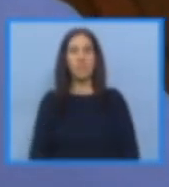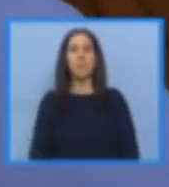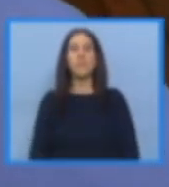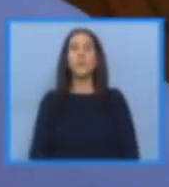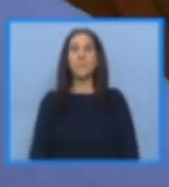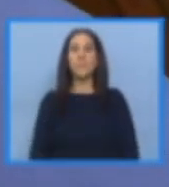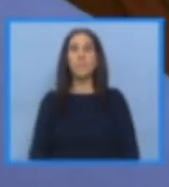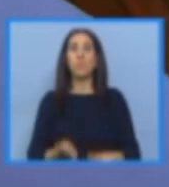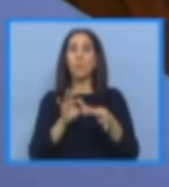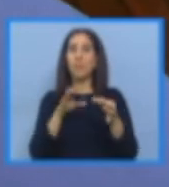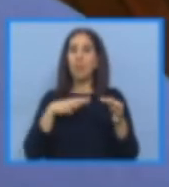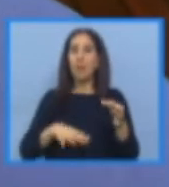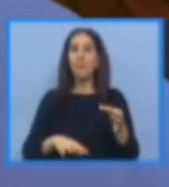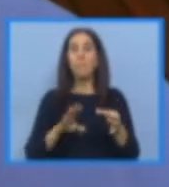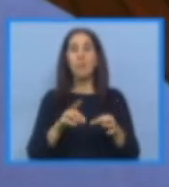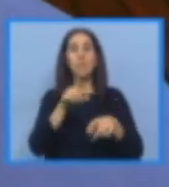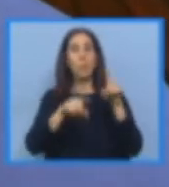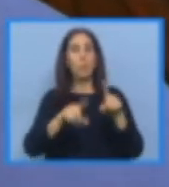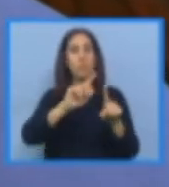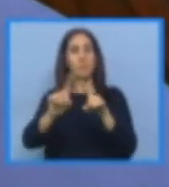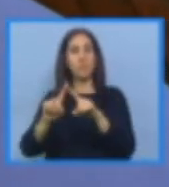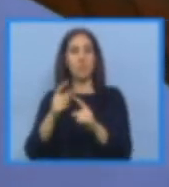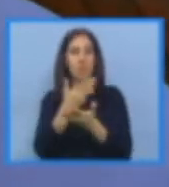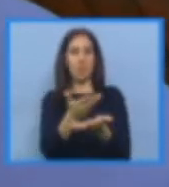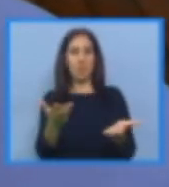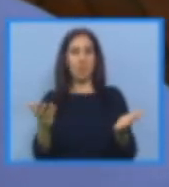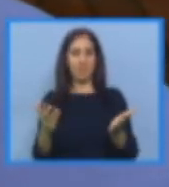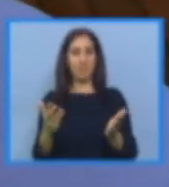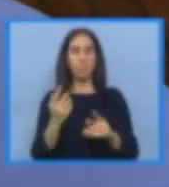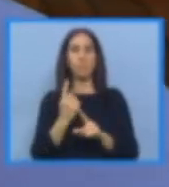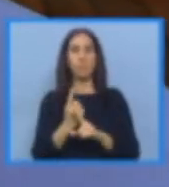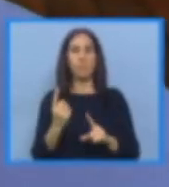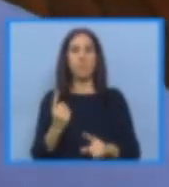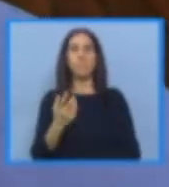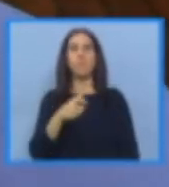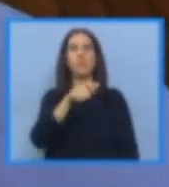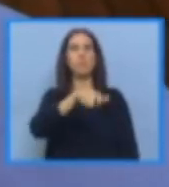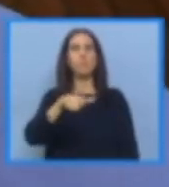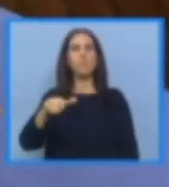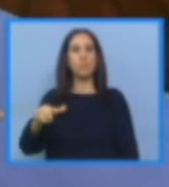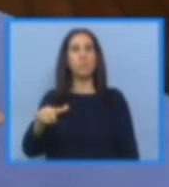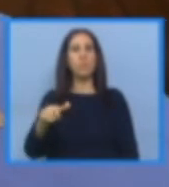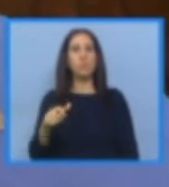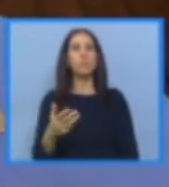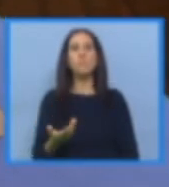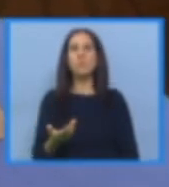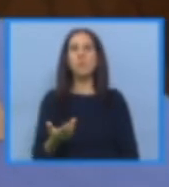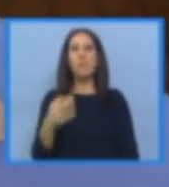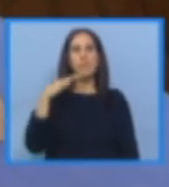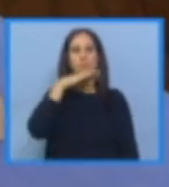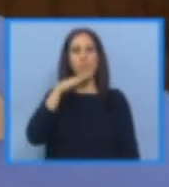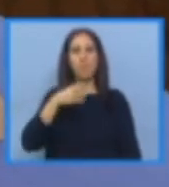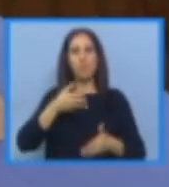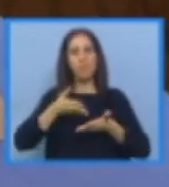uma unidade dentro da diversidade. Porque as pessoas nascem numa família